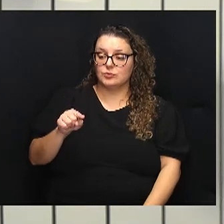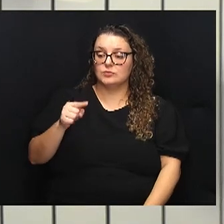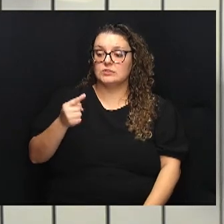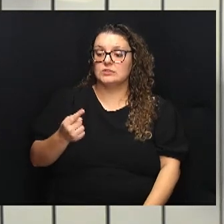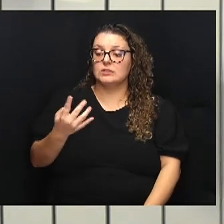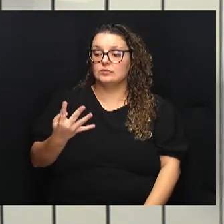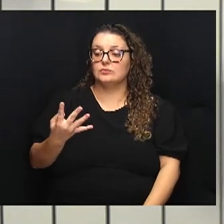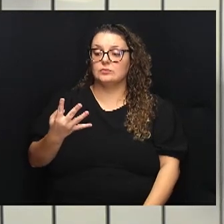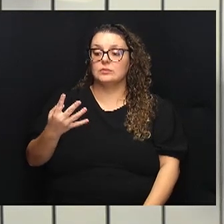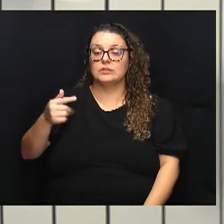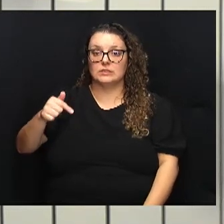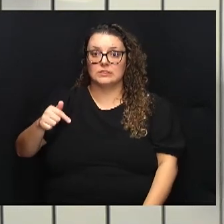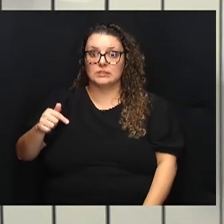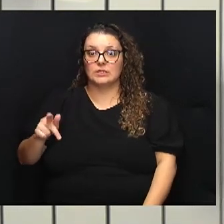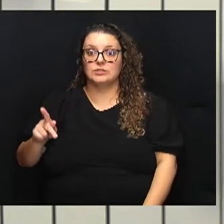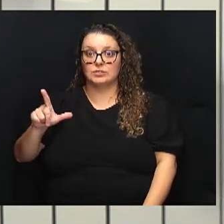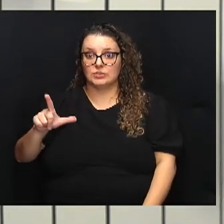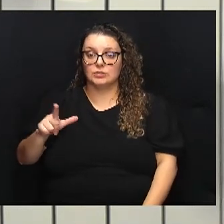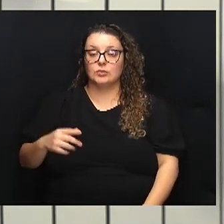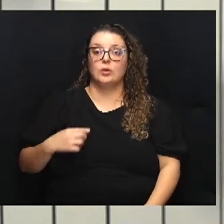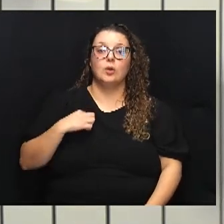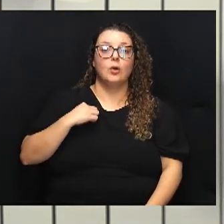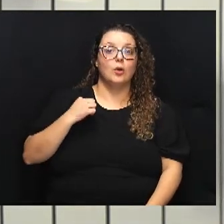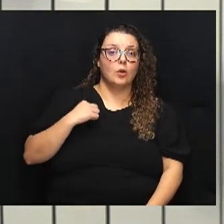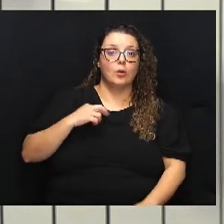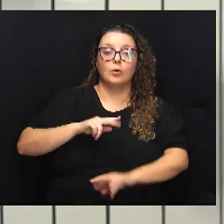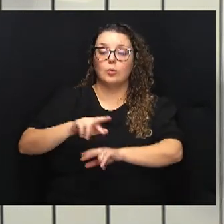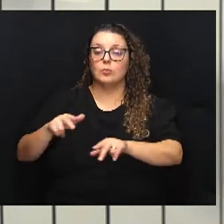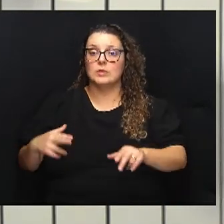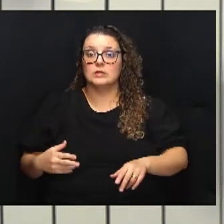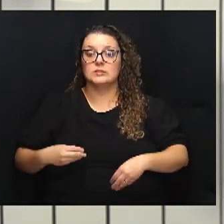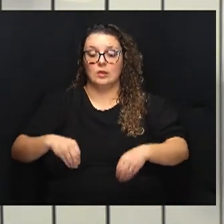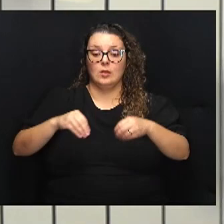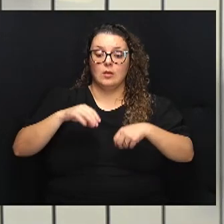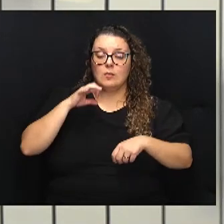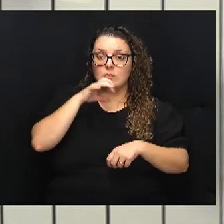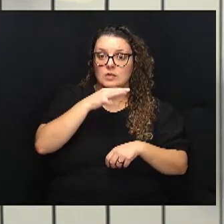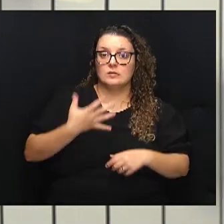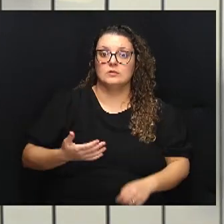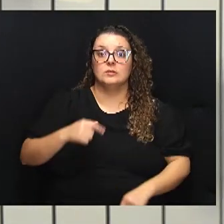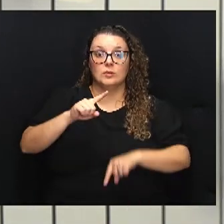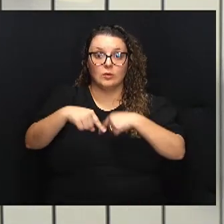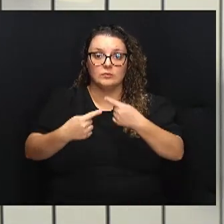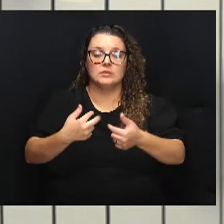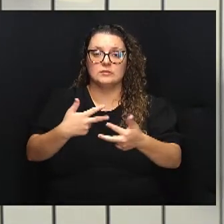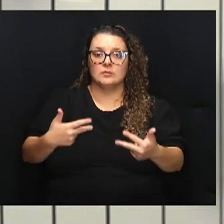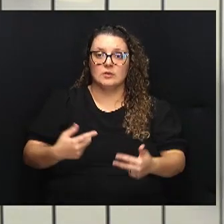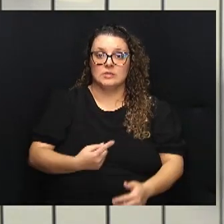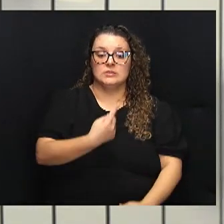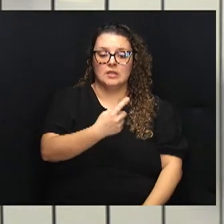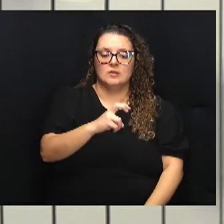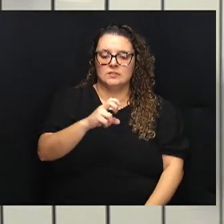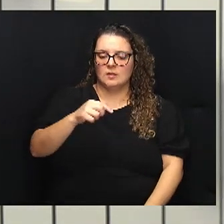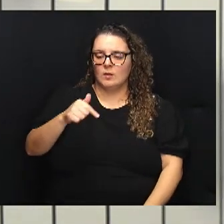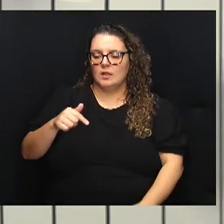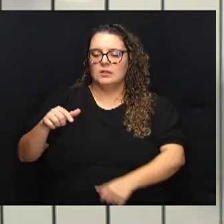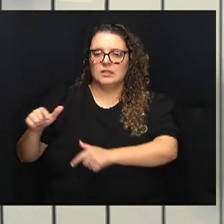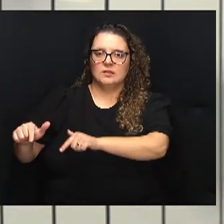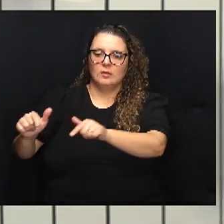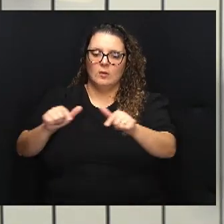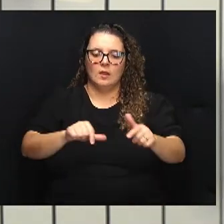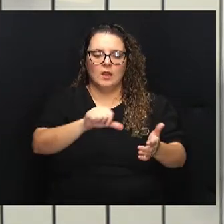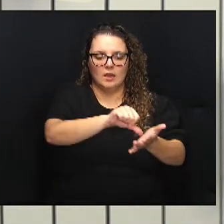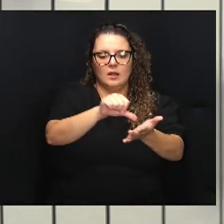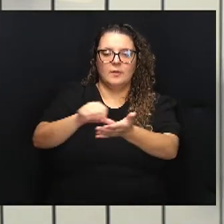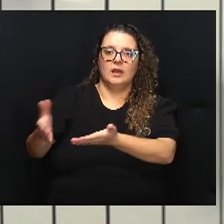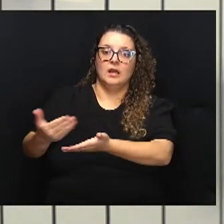21.147 quilos de roupas, cobertores e outros itens. São 157 pontos de arrecadação.